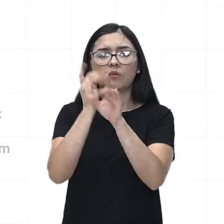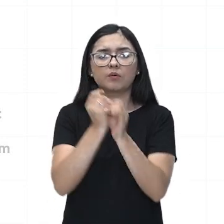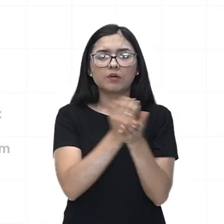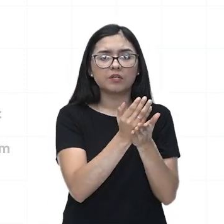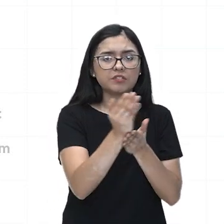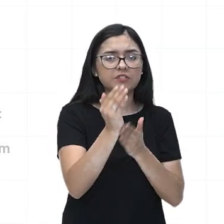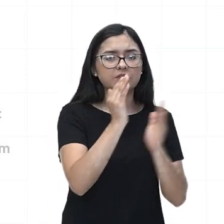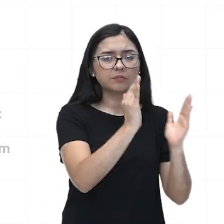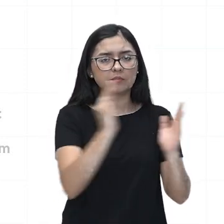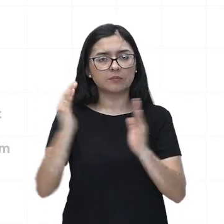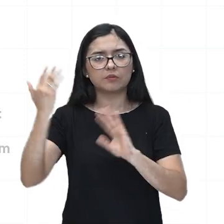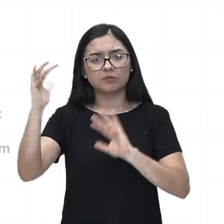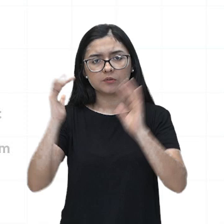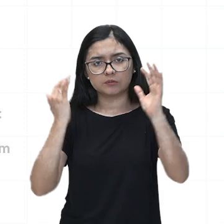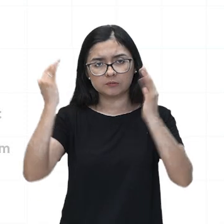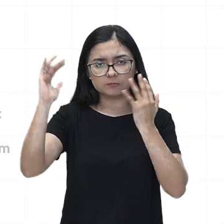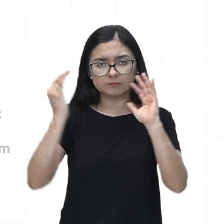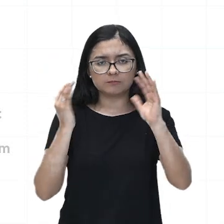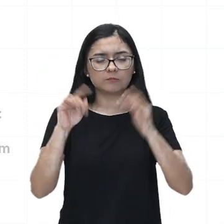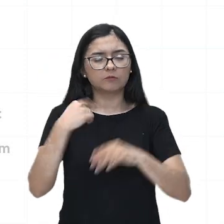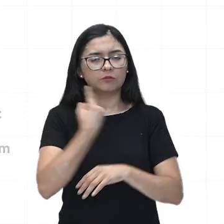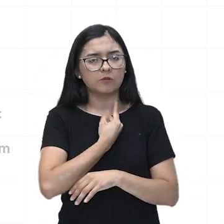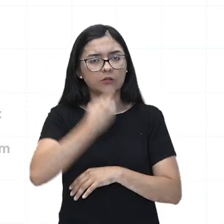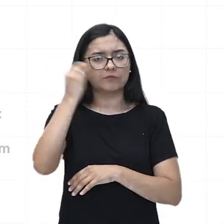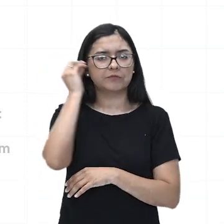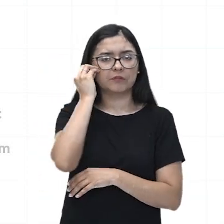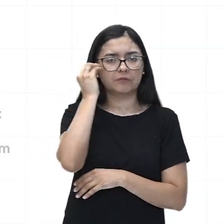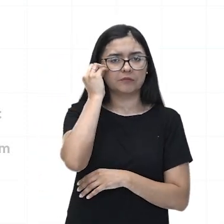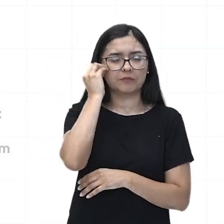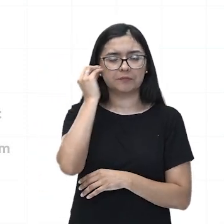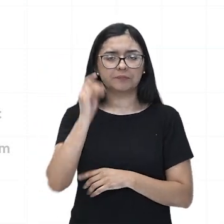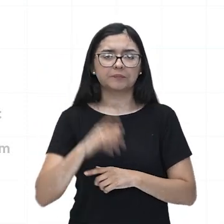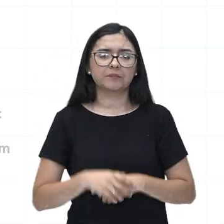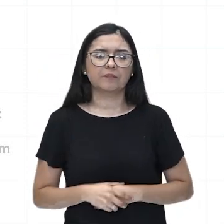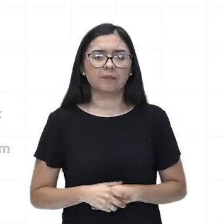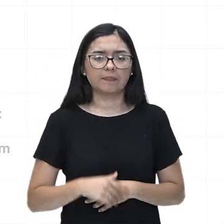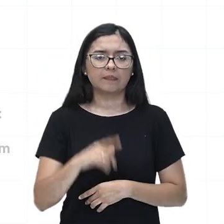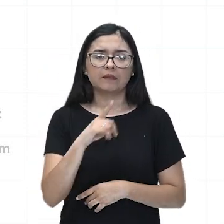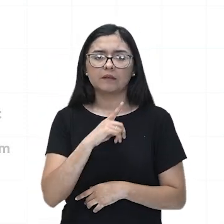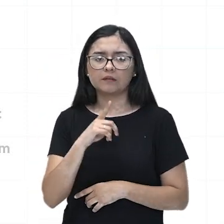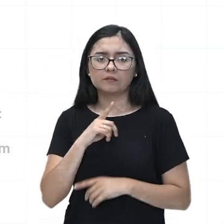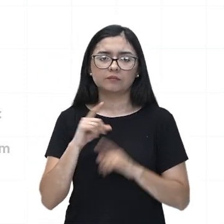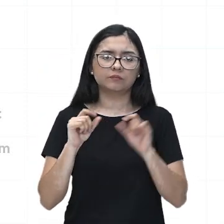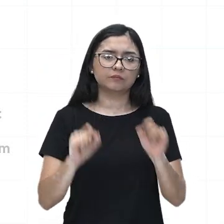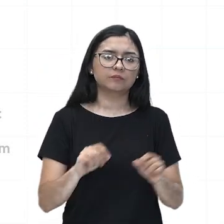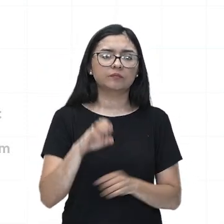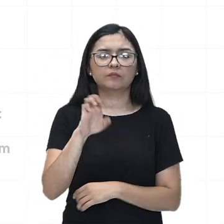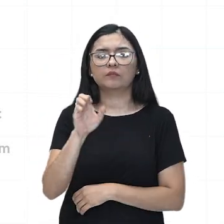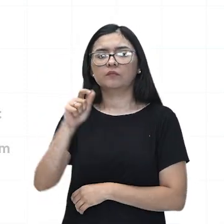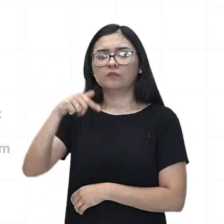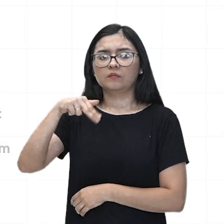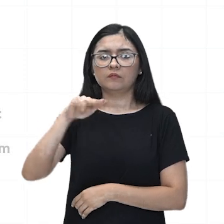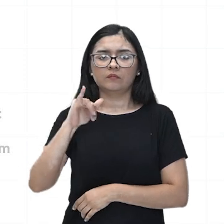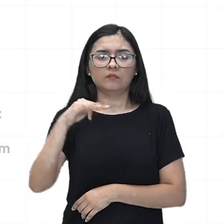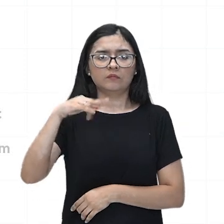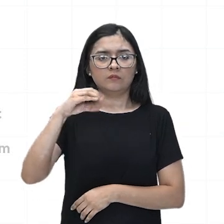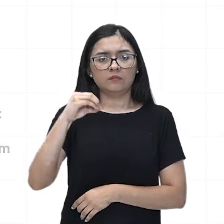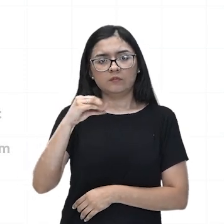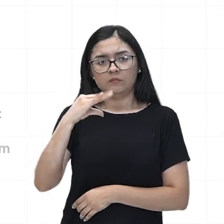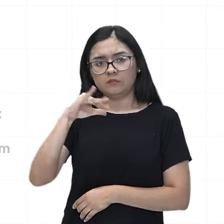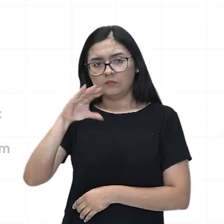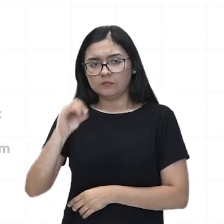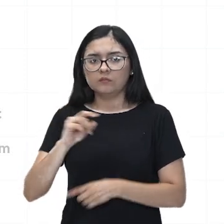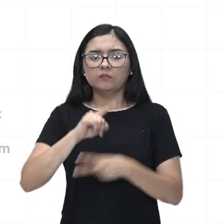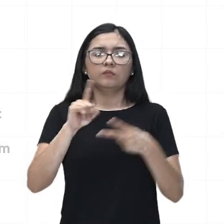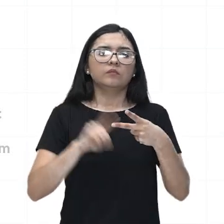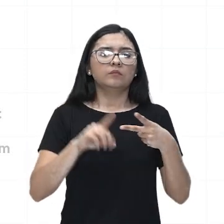das estações, como nós observamos no equinócio e solstício. Equinócio